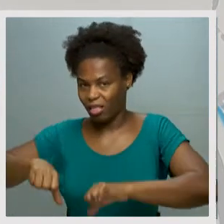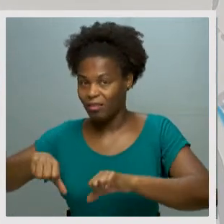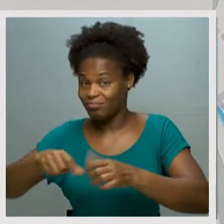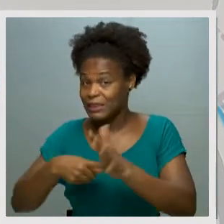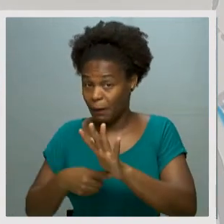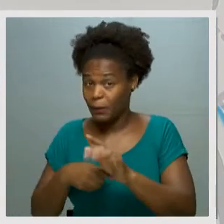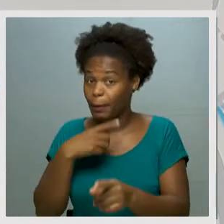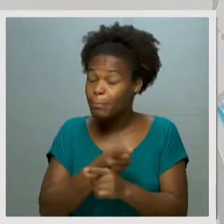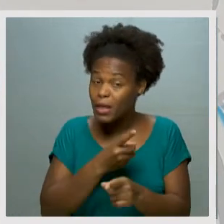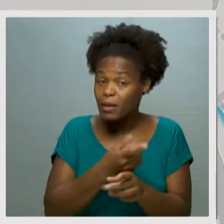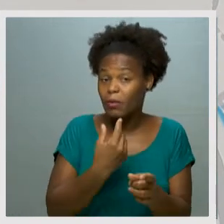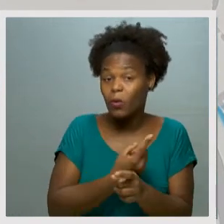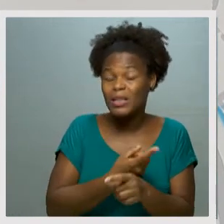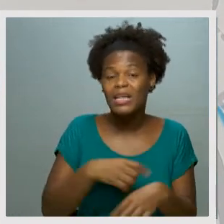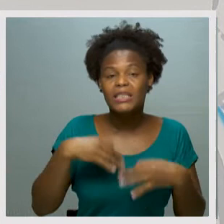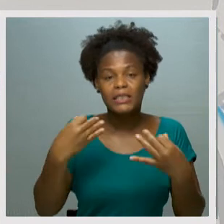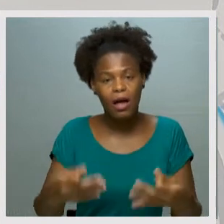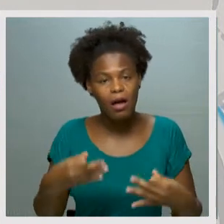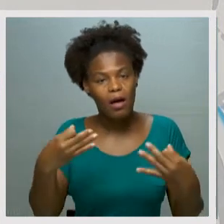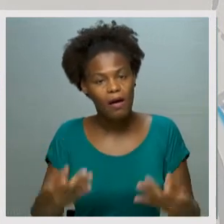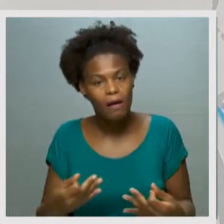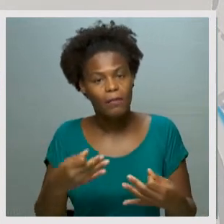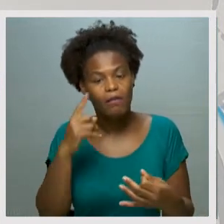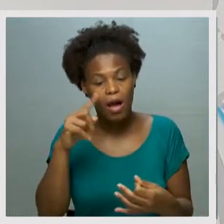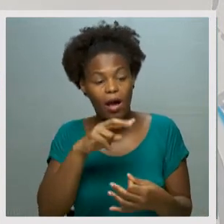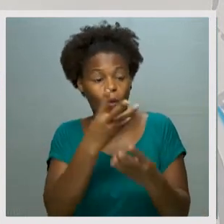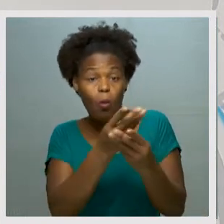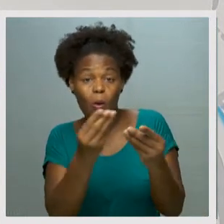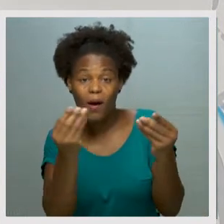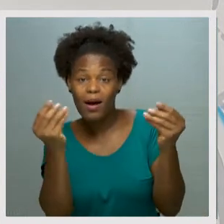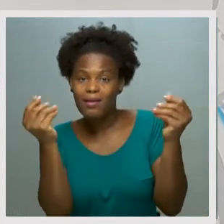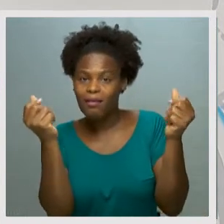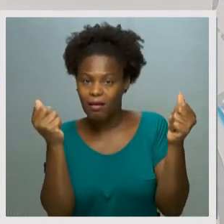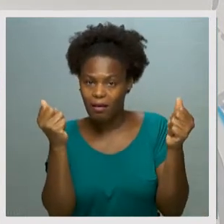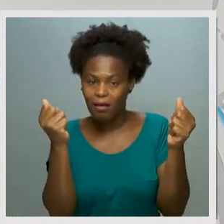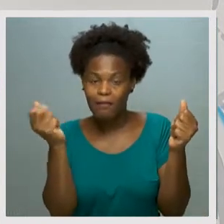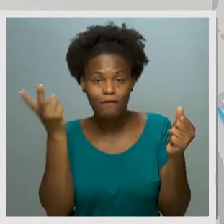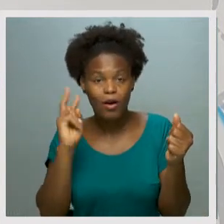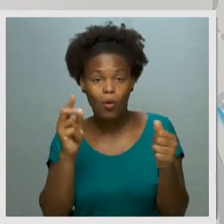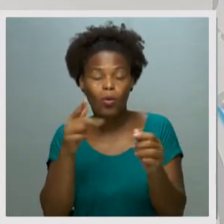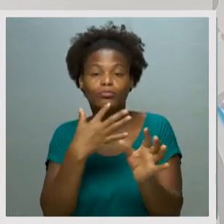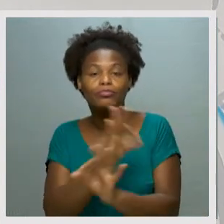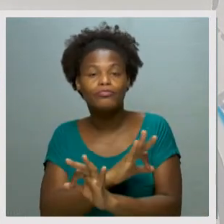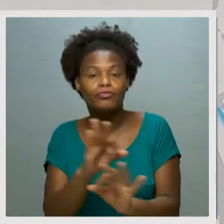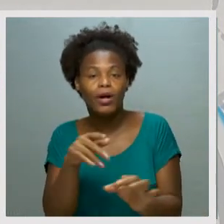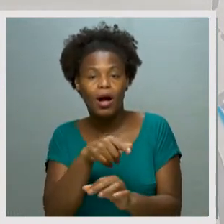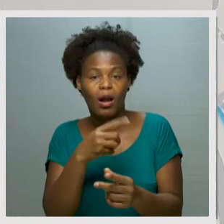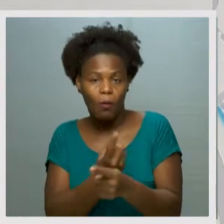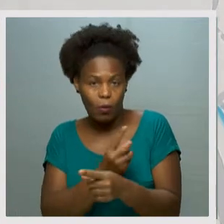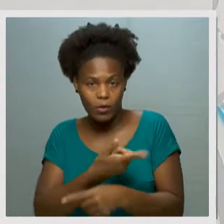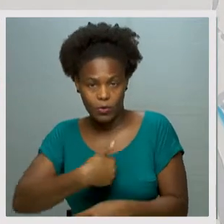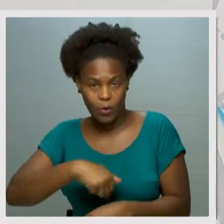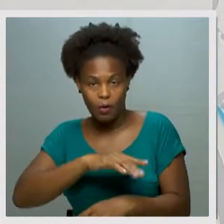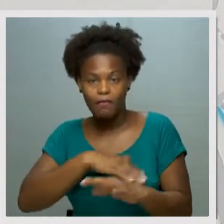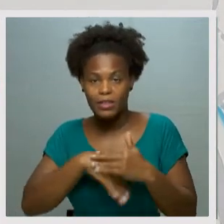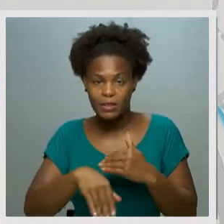certo? É a mesma coisa. Portanto, nós devemos sempre pautar pela qualidade, ou seja, pela excelência daquilo que